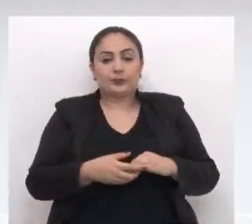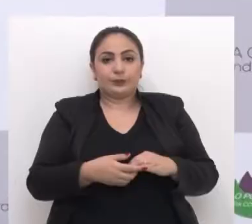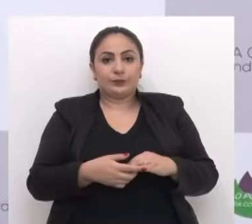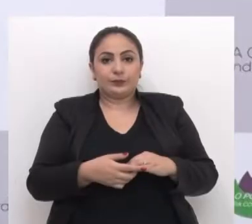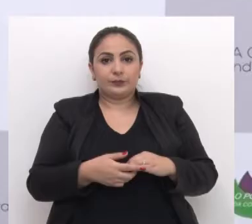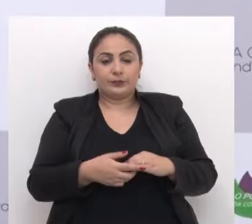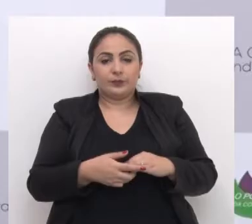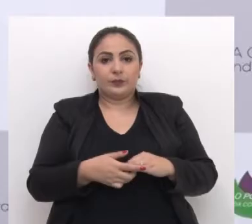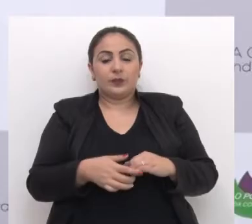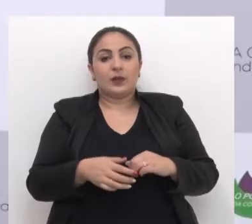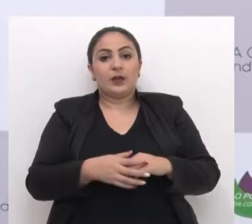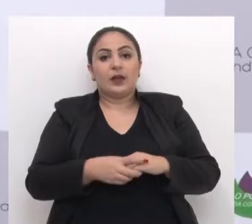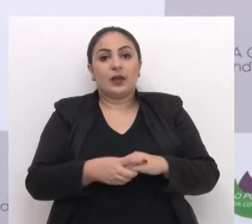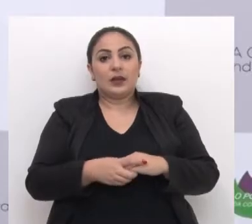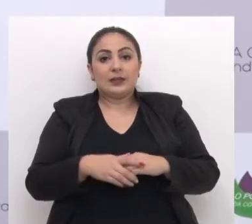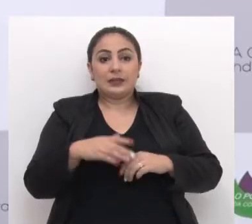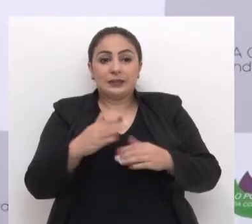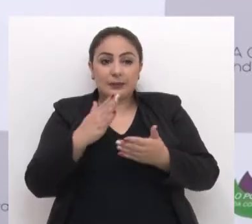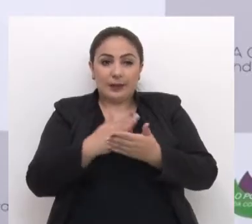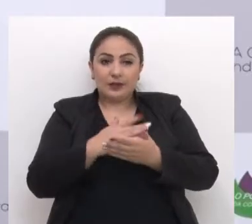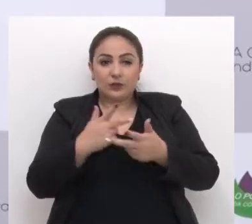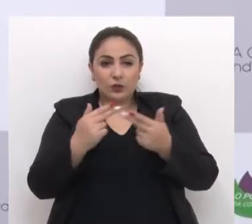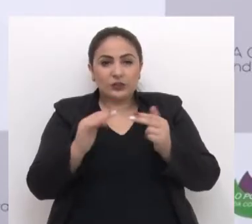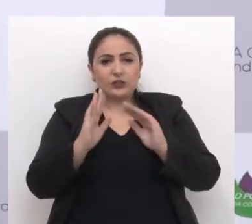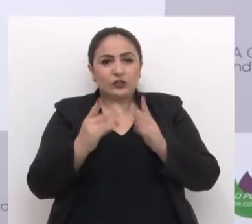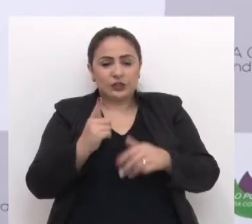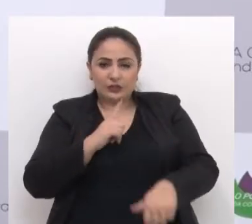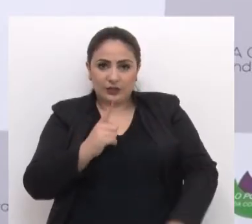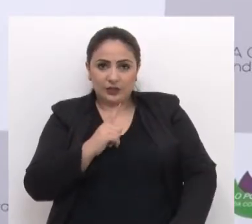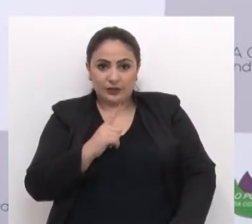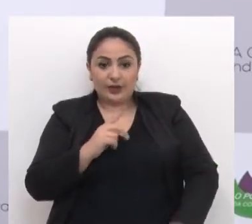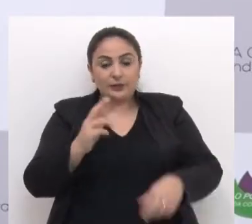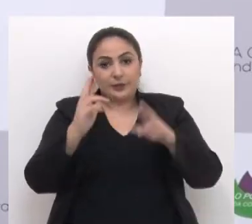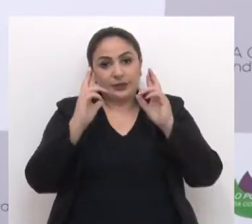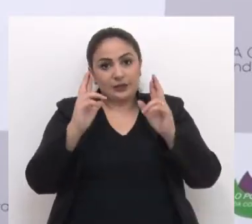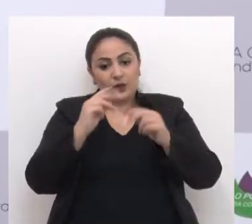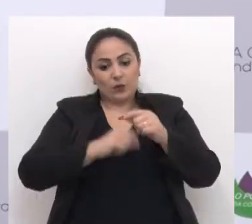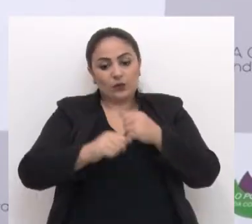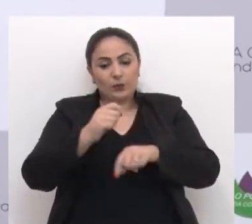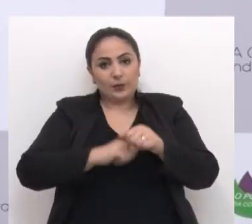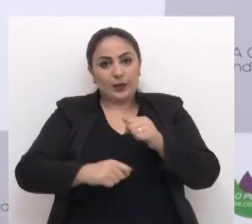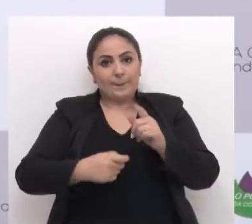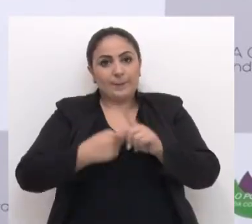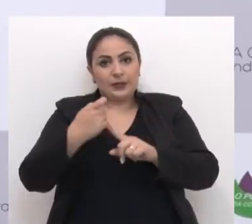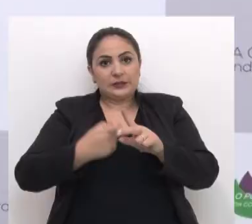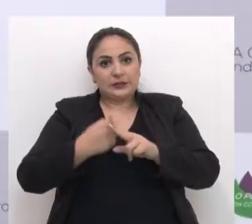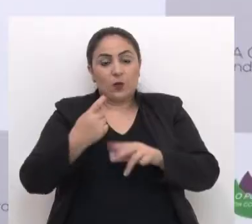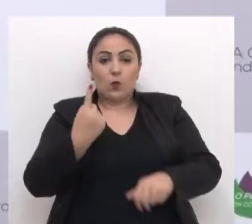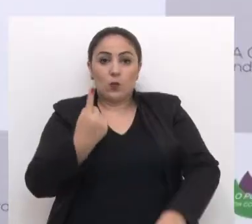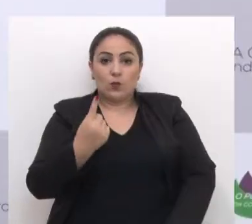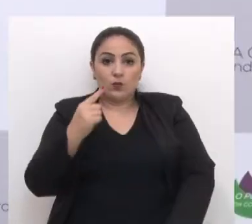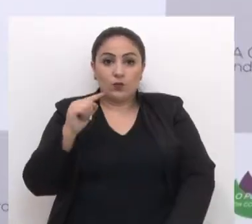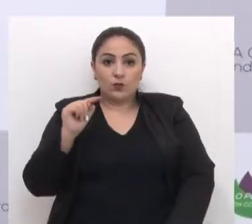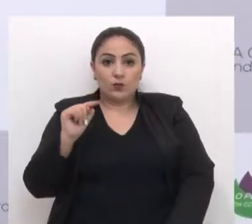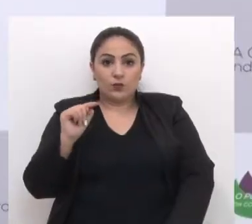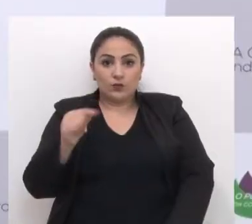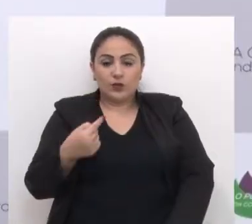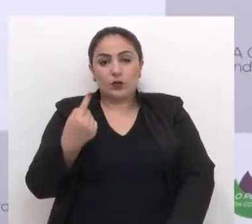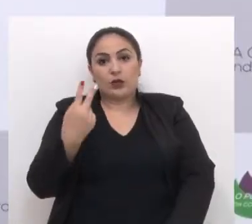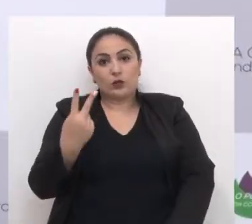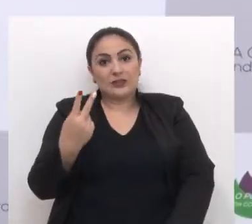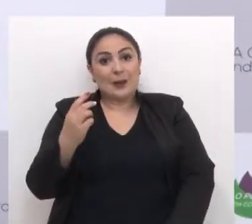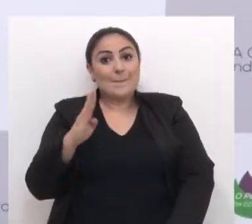públicos. Segundo os estudos prévios que já saíram, a expectativa é de economia mensal de 1,2 bi